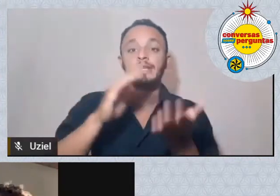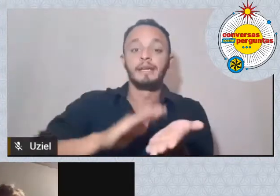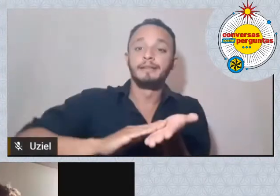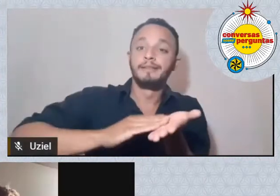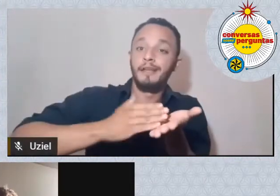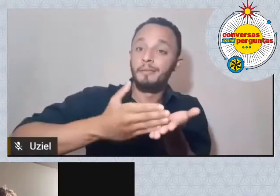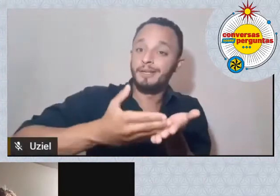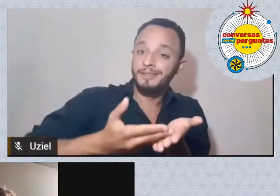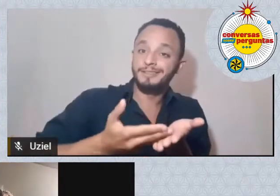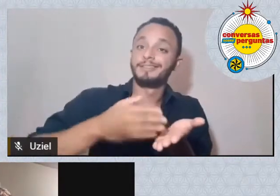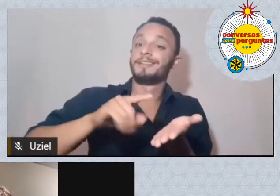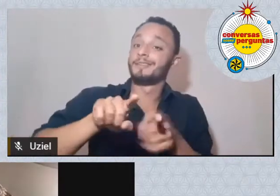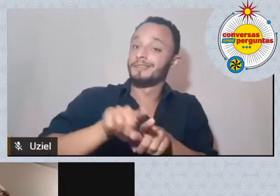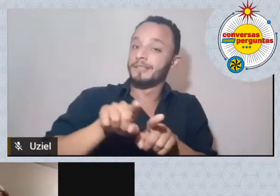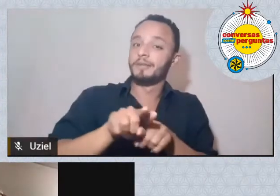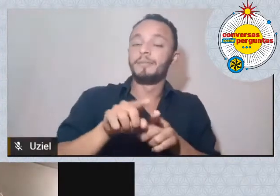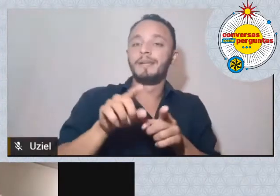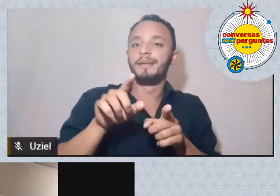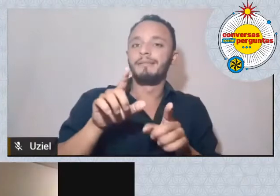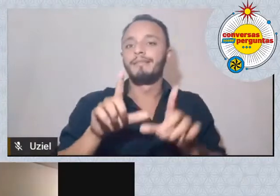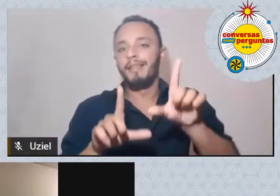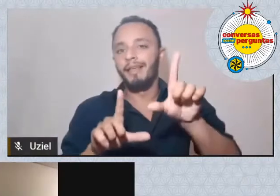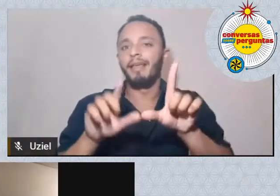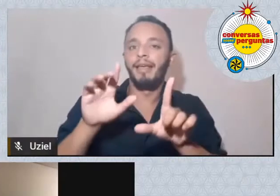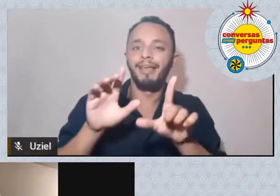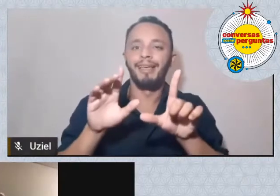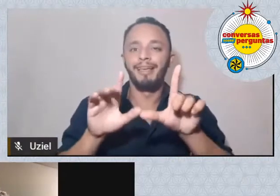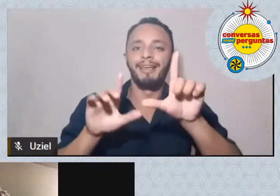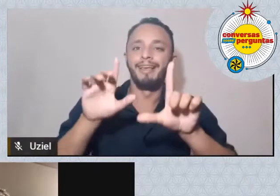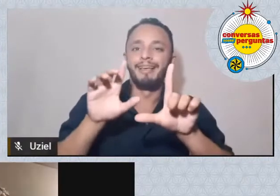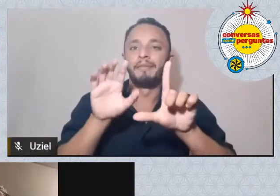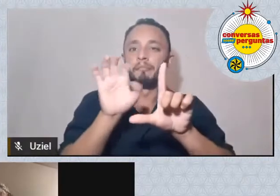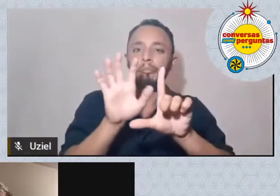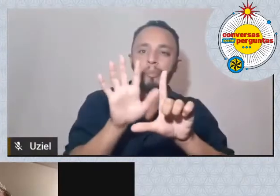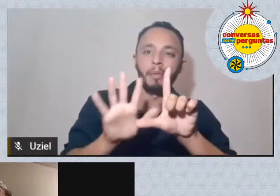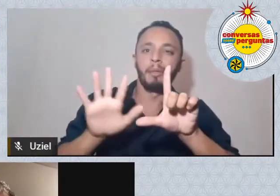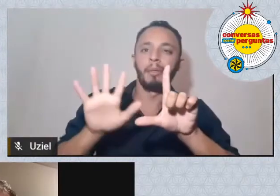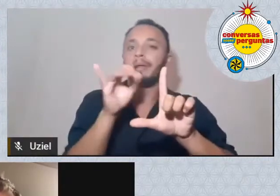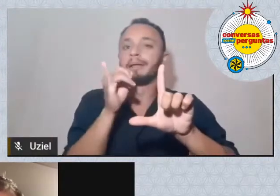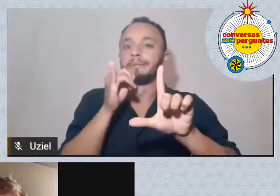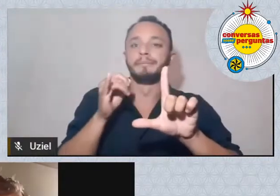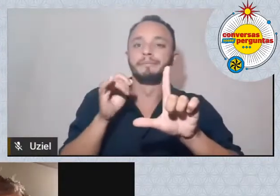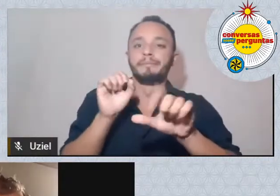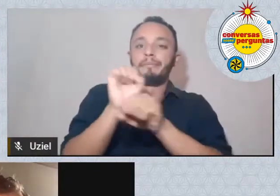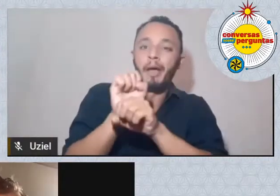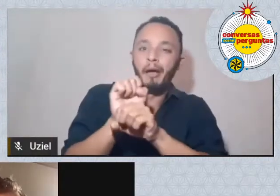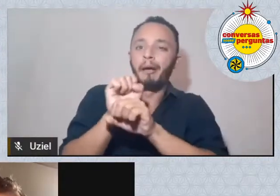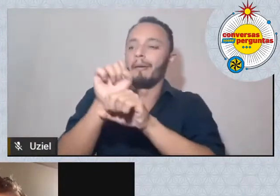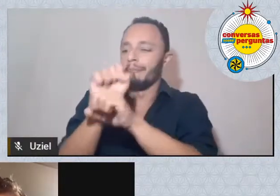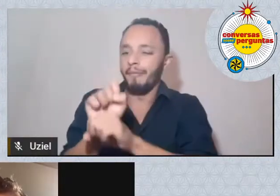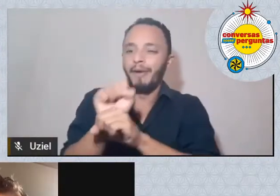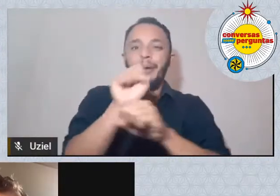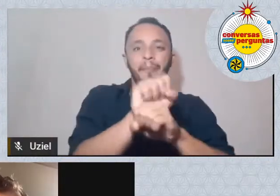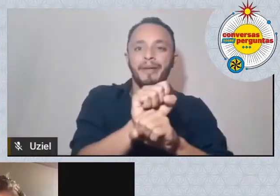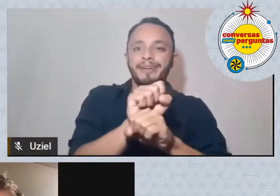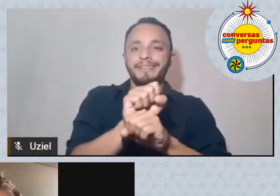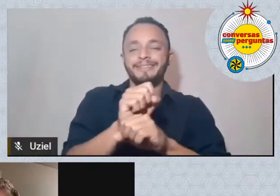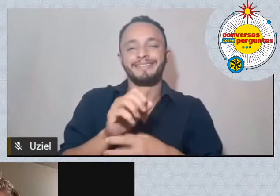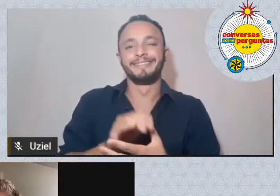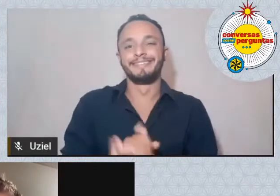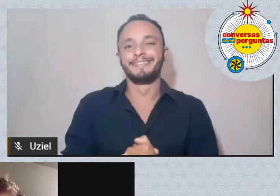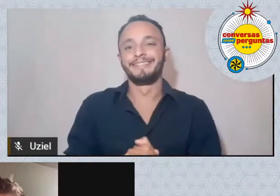hora travou. Isso destrói com qualquer humor. A